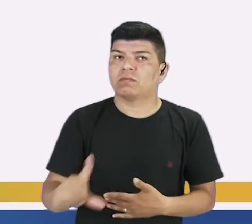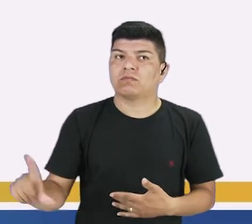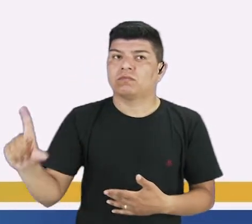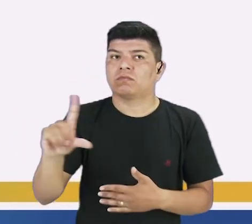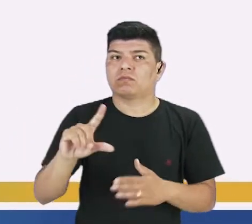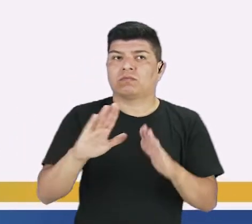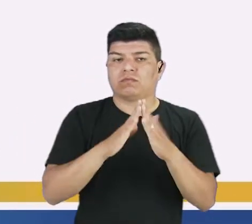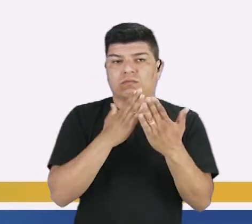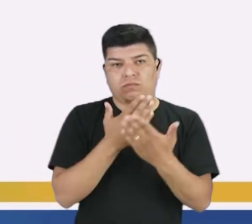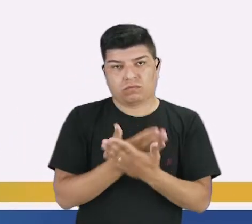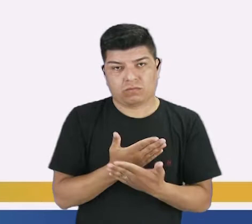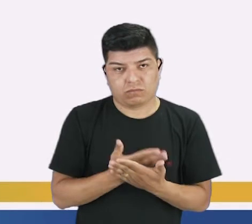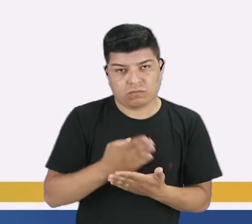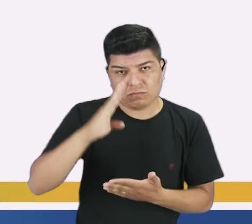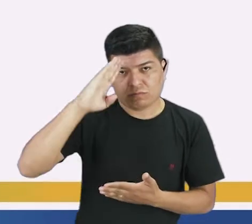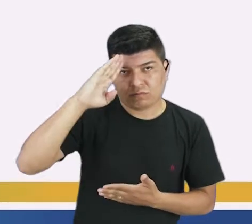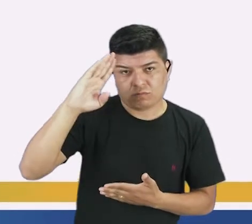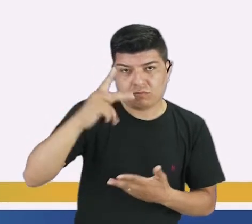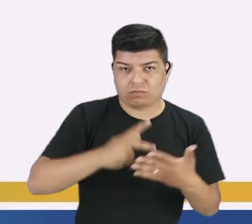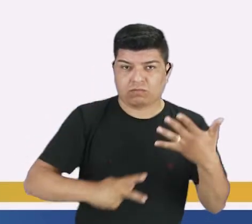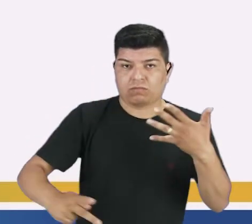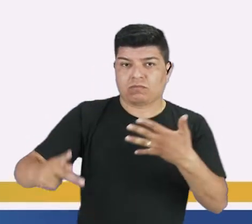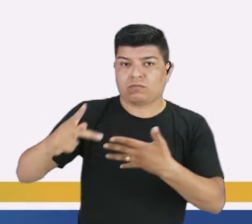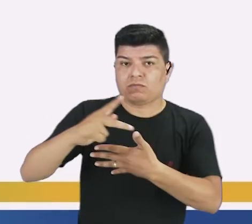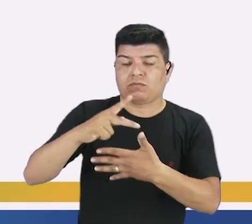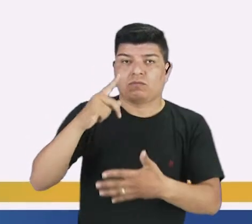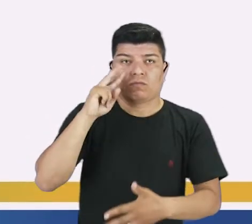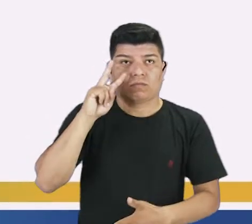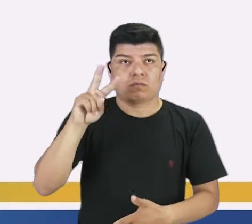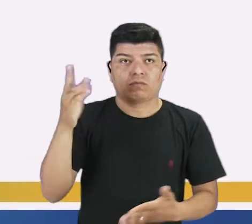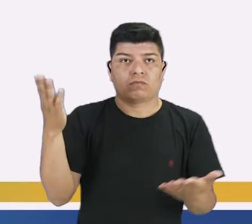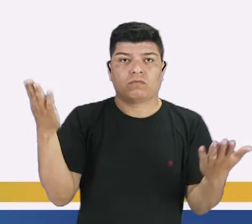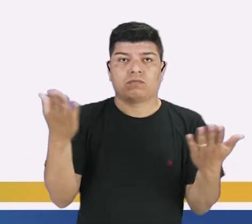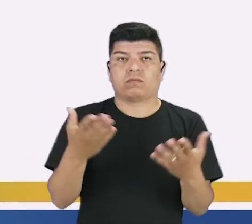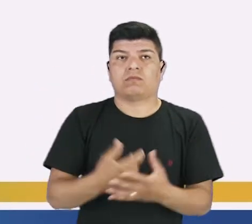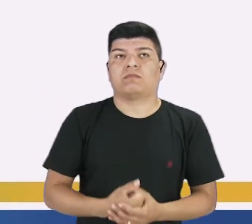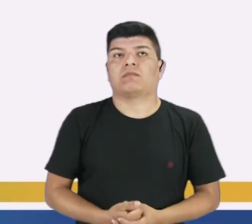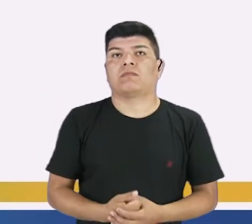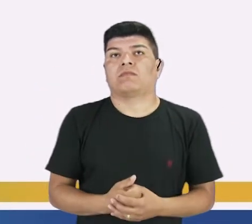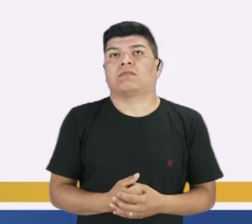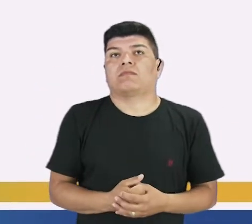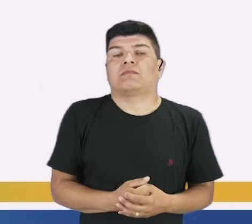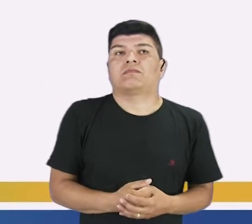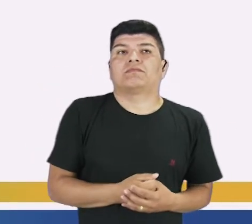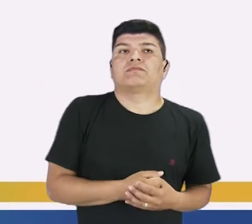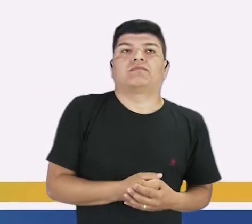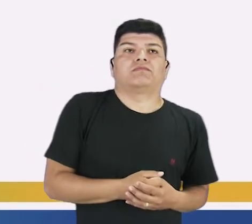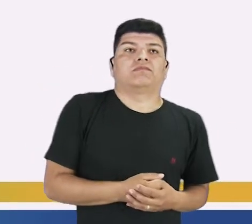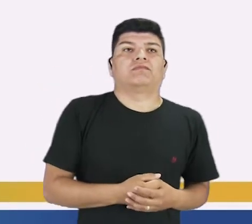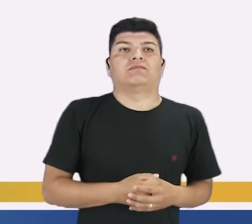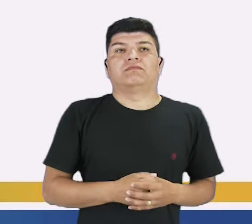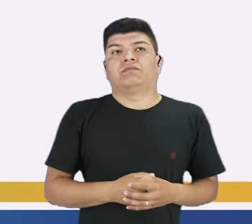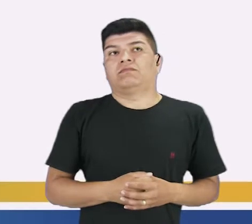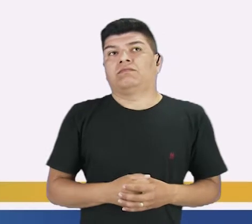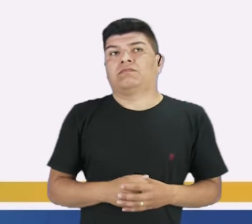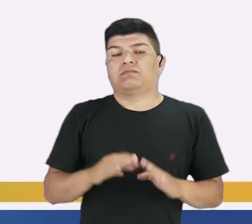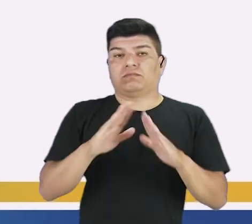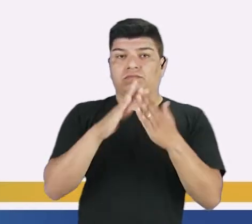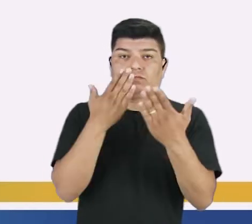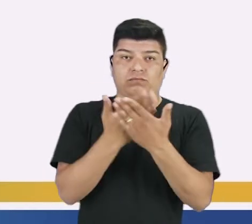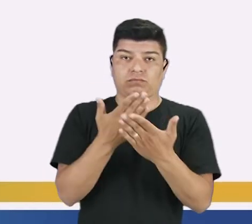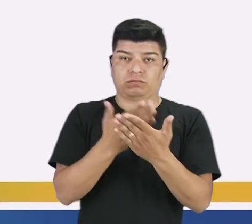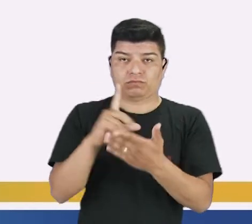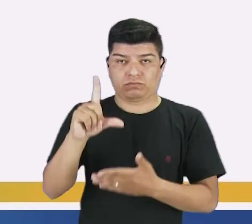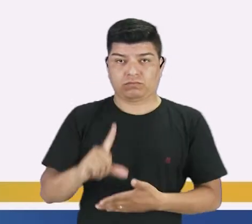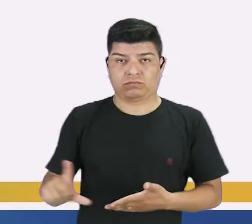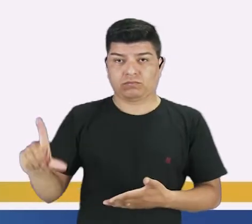literatura na escola e a sua periodização, que é o que nós vamos rever agora. Vamos comigo aqui. Então, as escolas literárias, para que